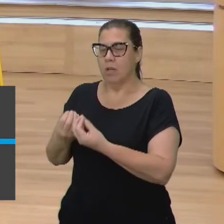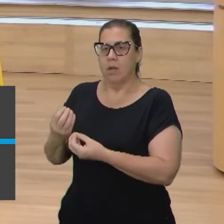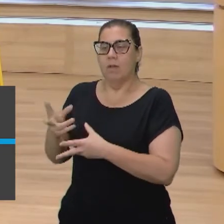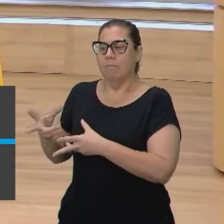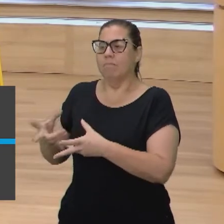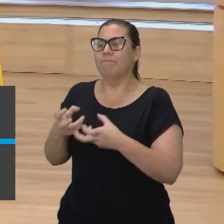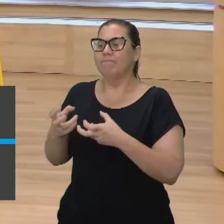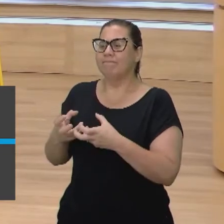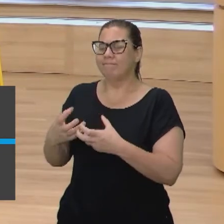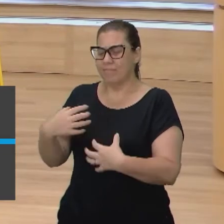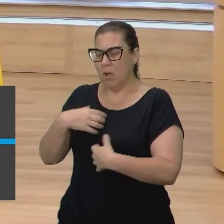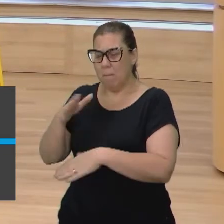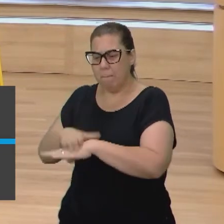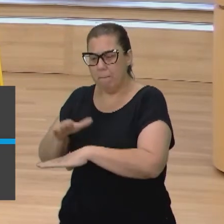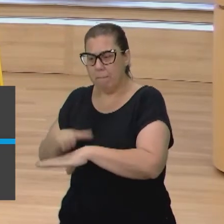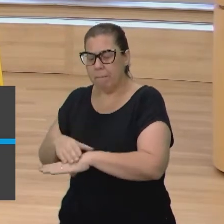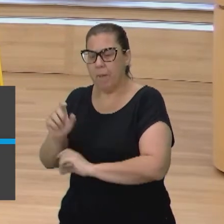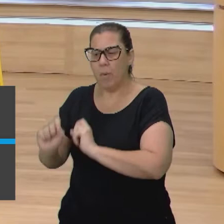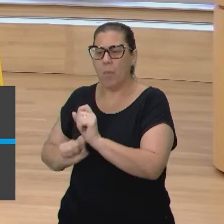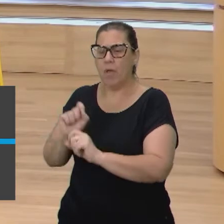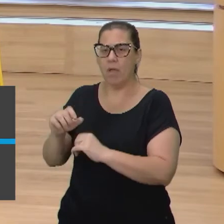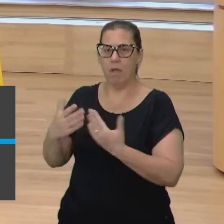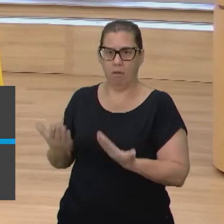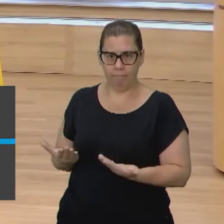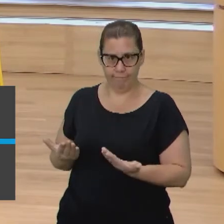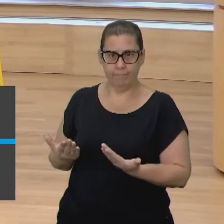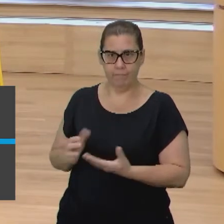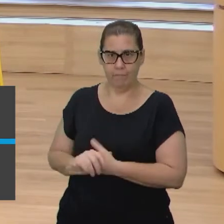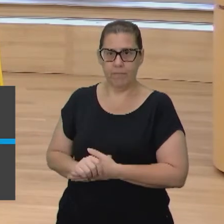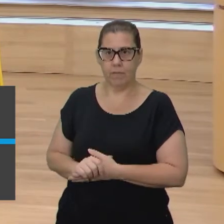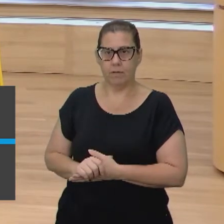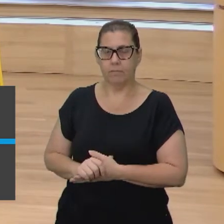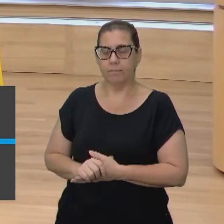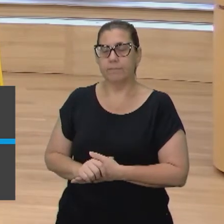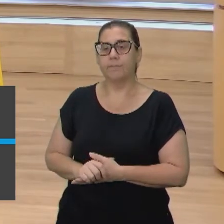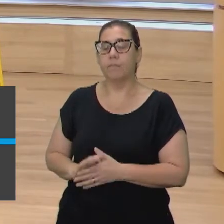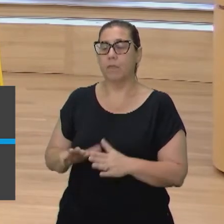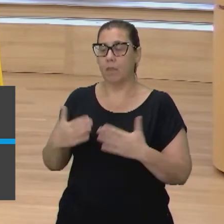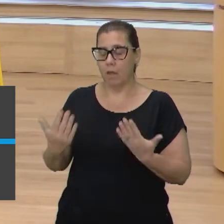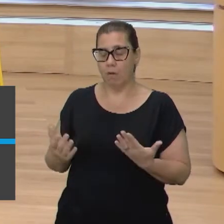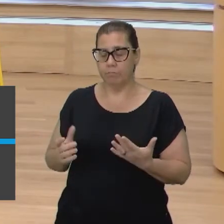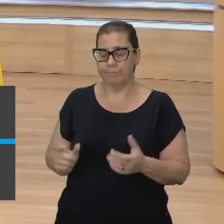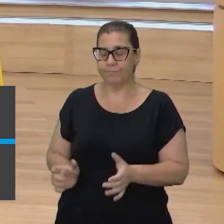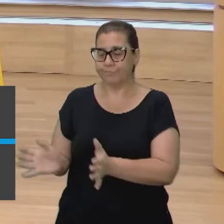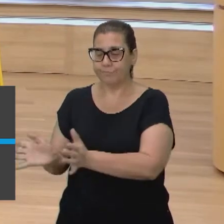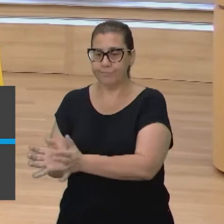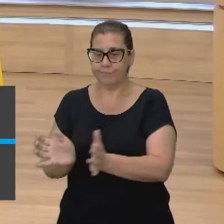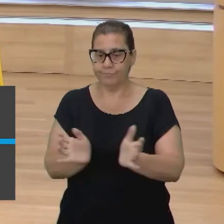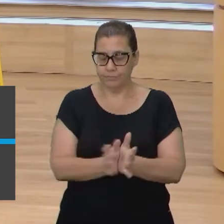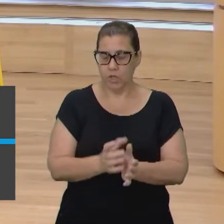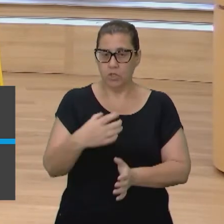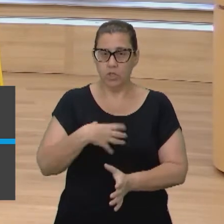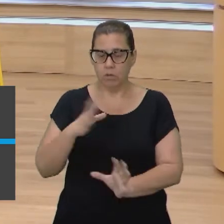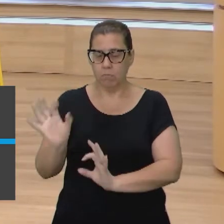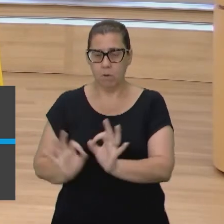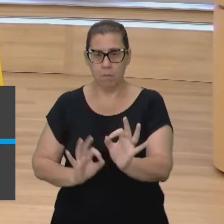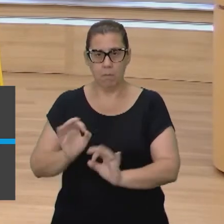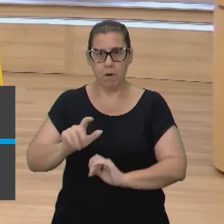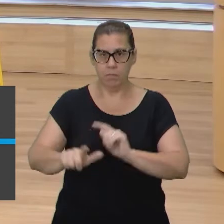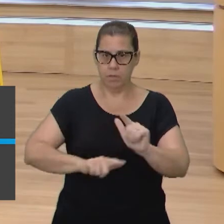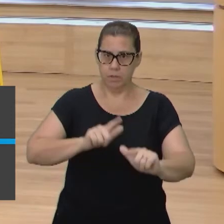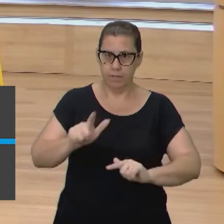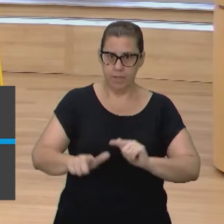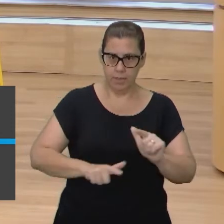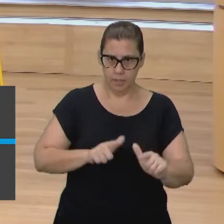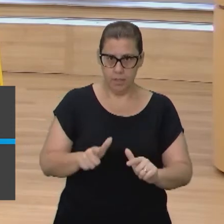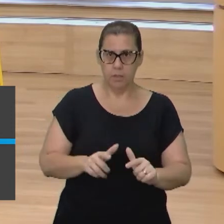que ele faz, né? Ou seja, a subjetividade do trabalhador. Então, nesse sentido, nesse modo de organização do trabalho,